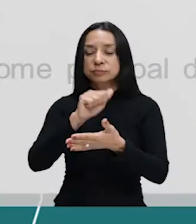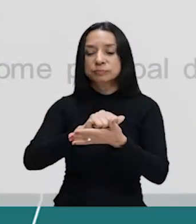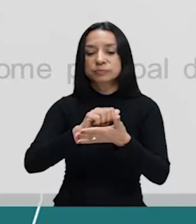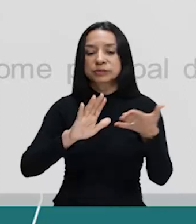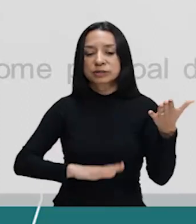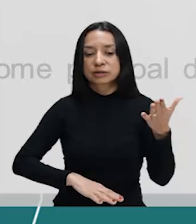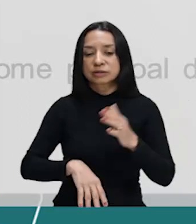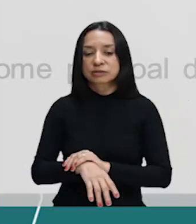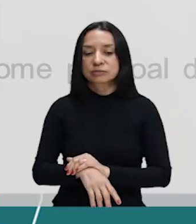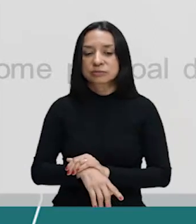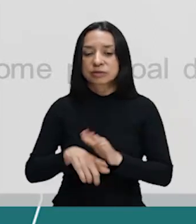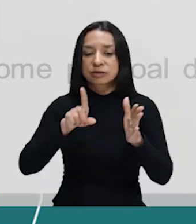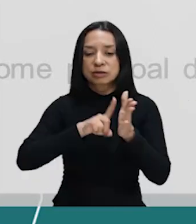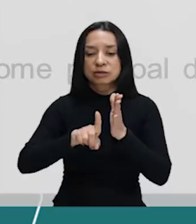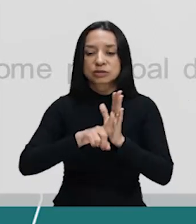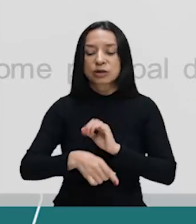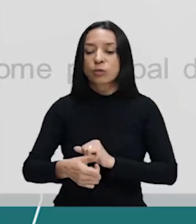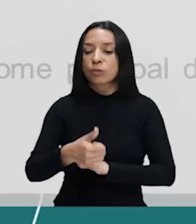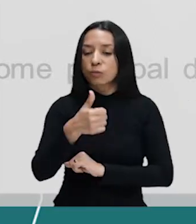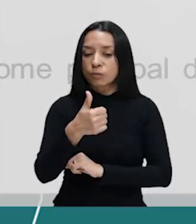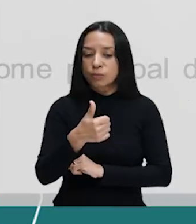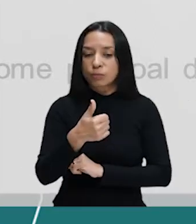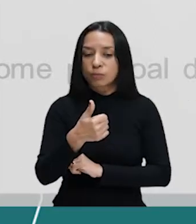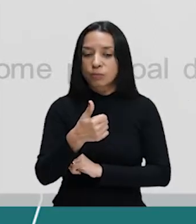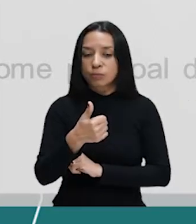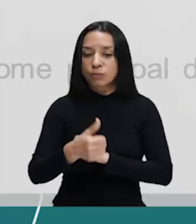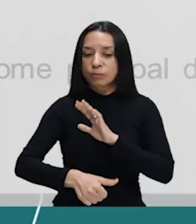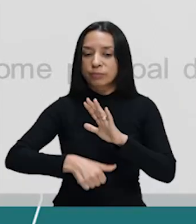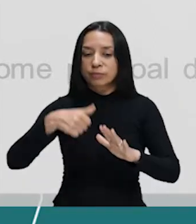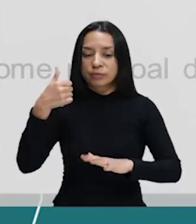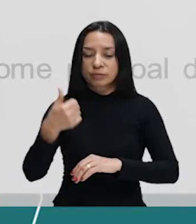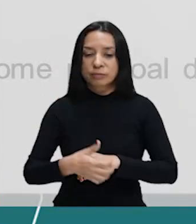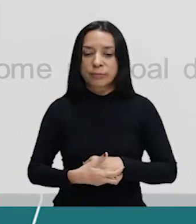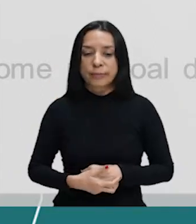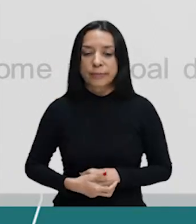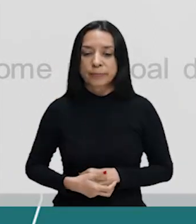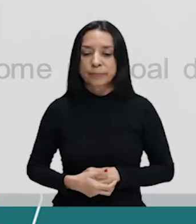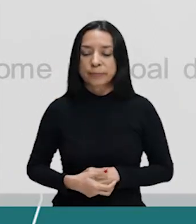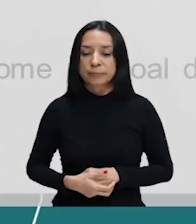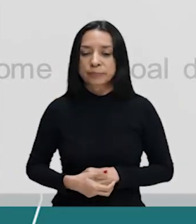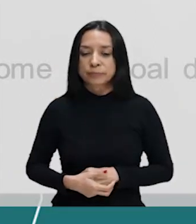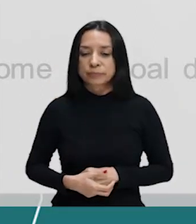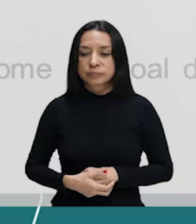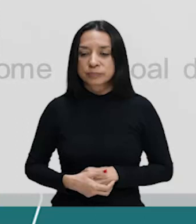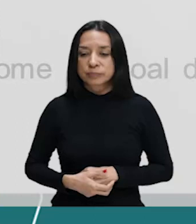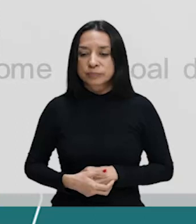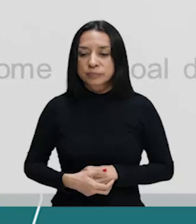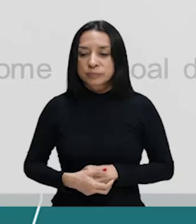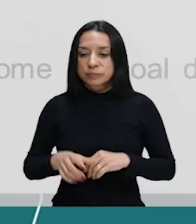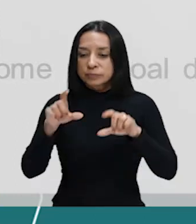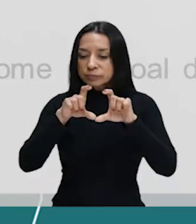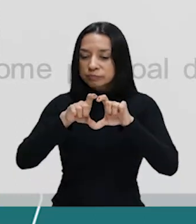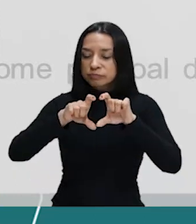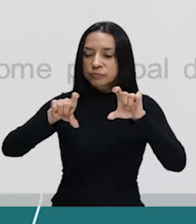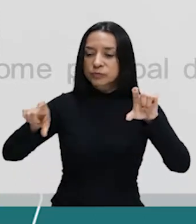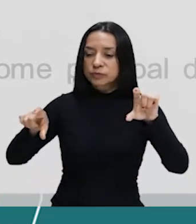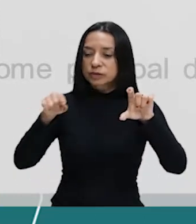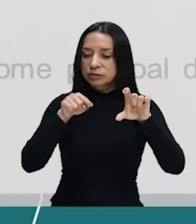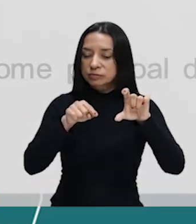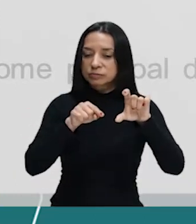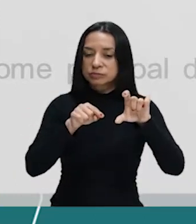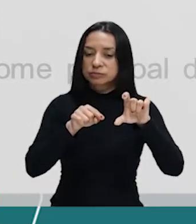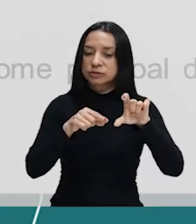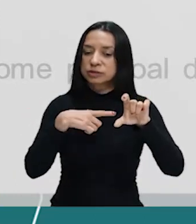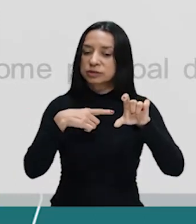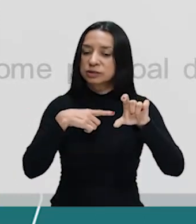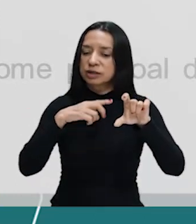questão da PUC de São Paulo, onde diz o seguinte: no trecho que a seguir transcrevemos, há vários